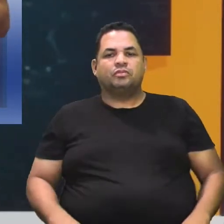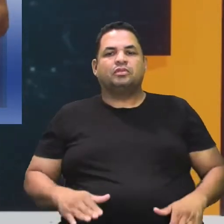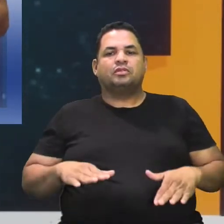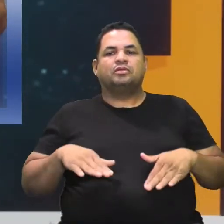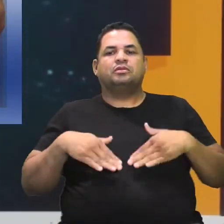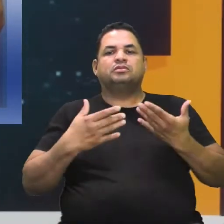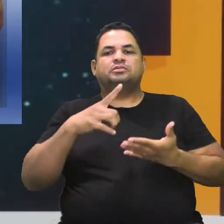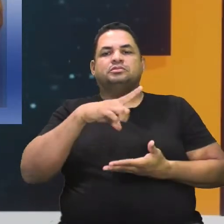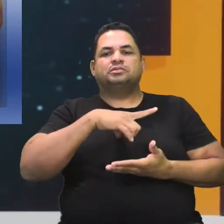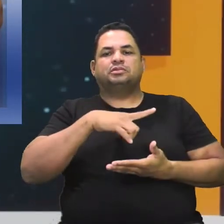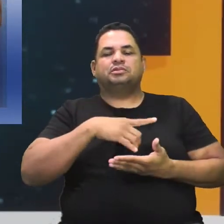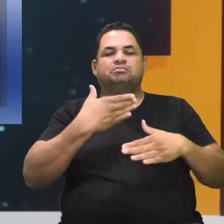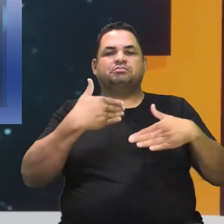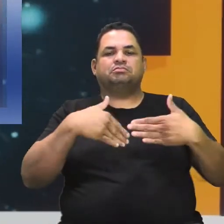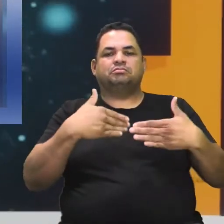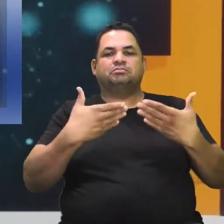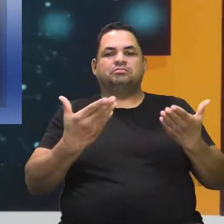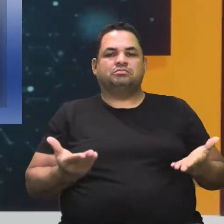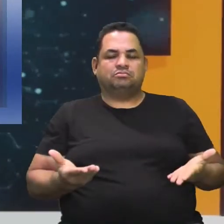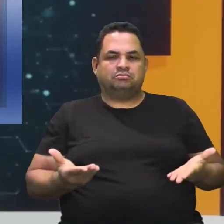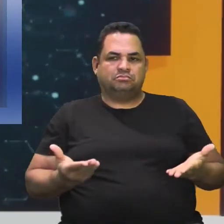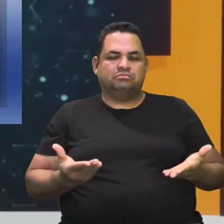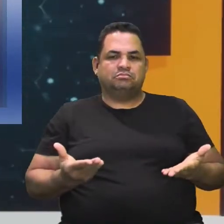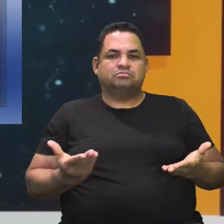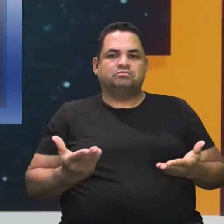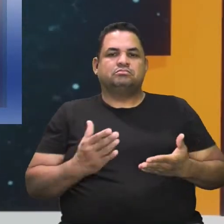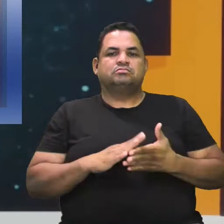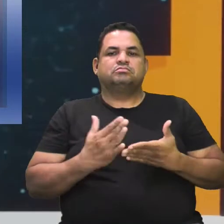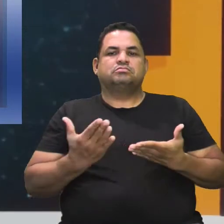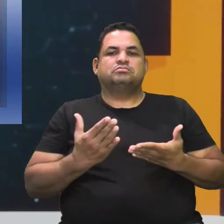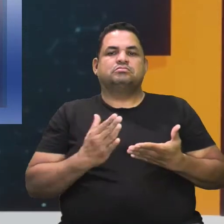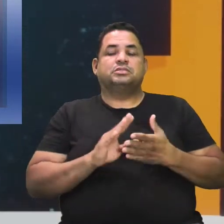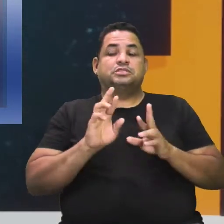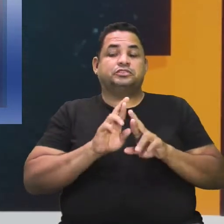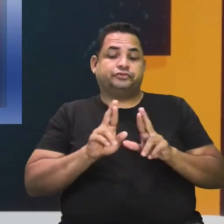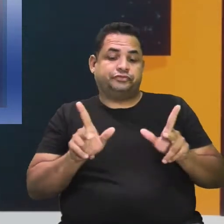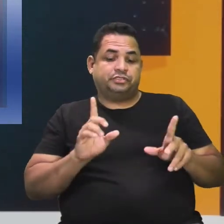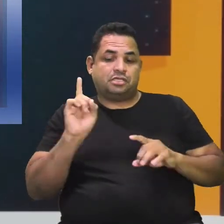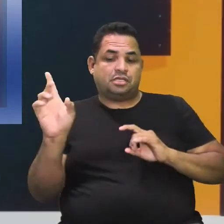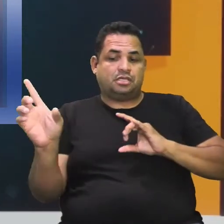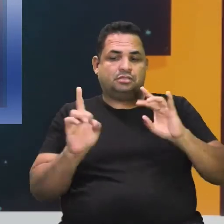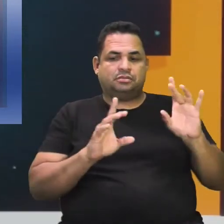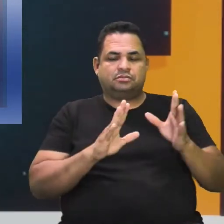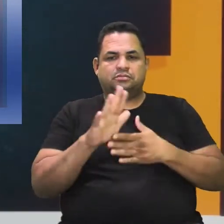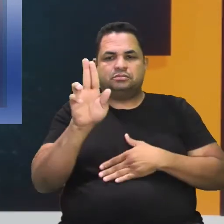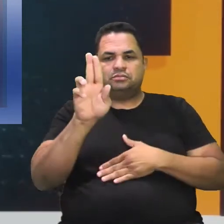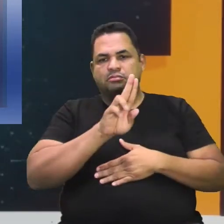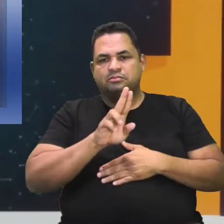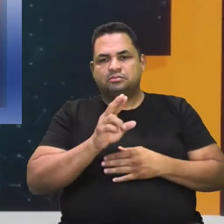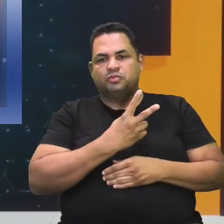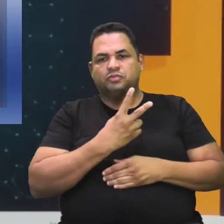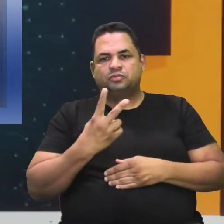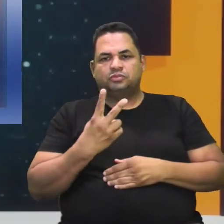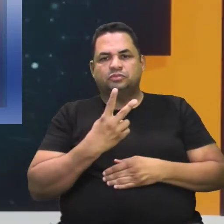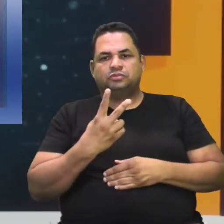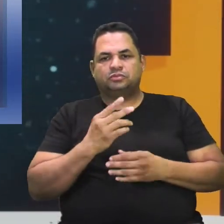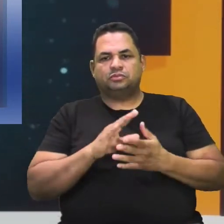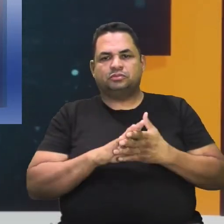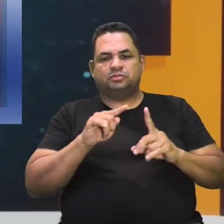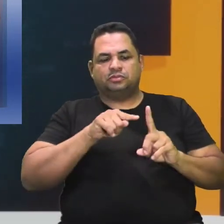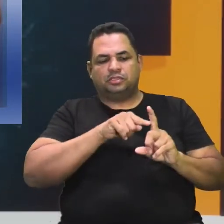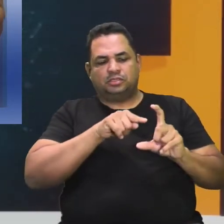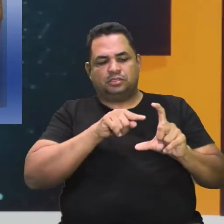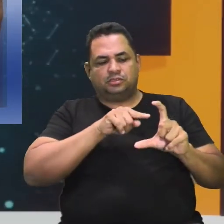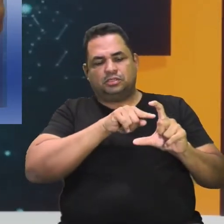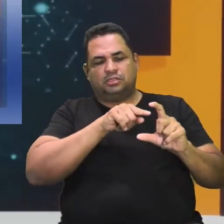no dia da prova, eu vou ter que ter esse cuidado em distinguir um do outro. Os dois têm, né, raios,